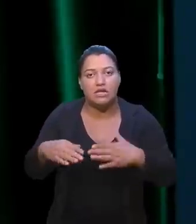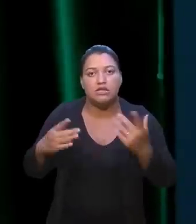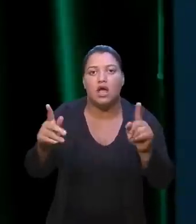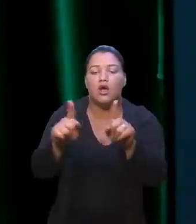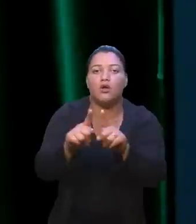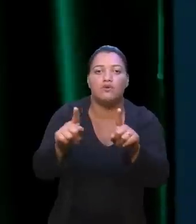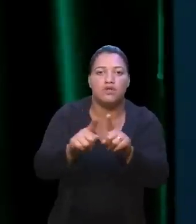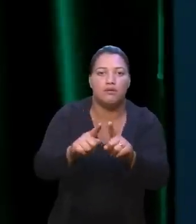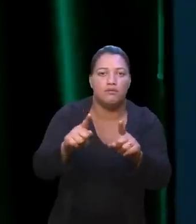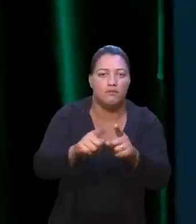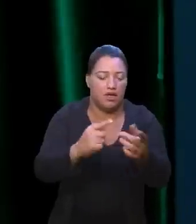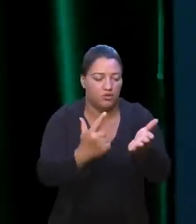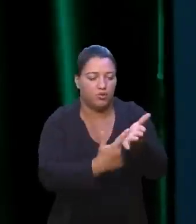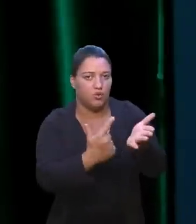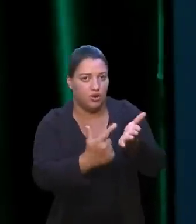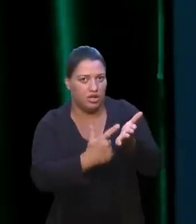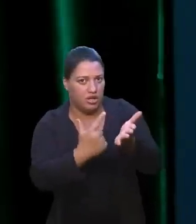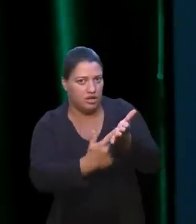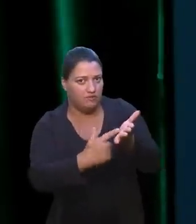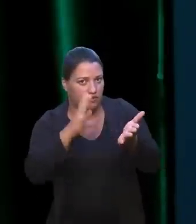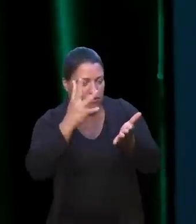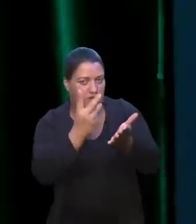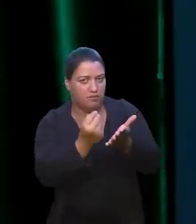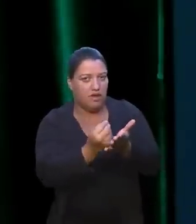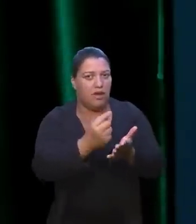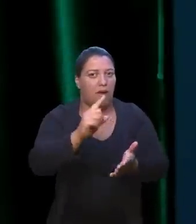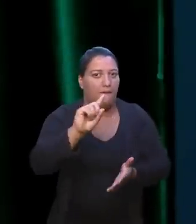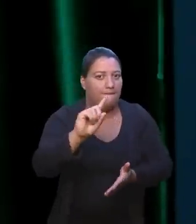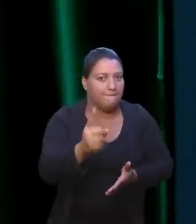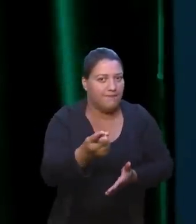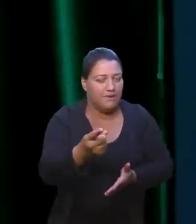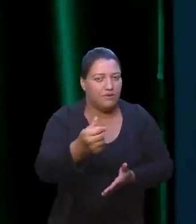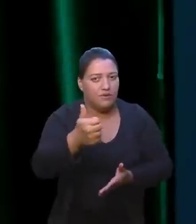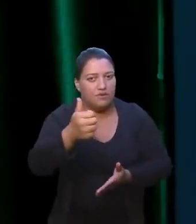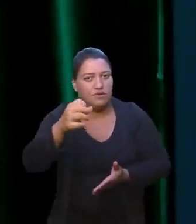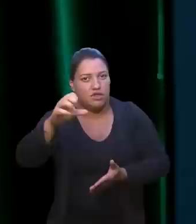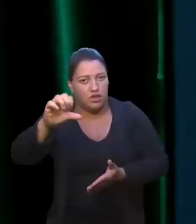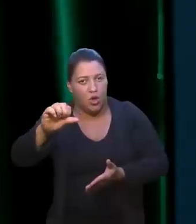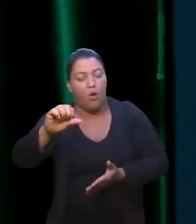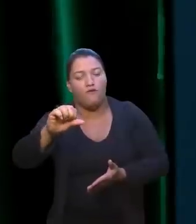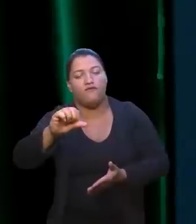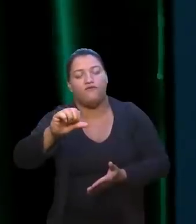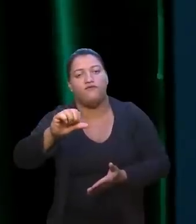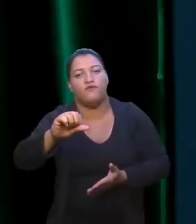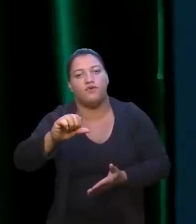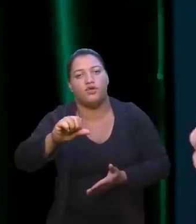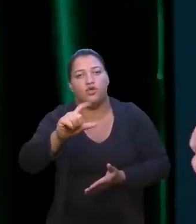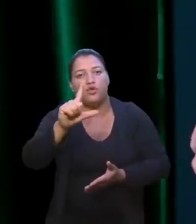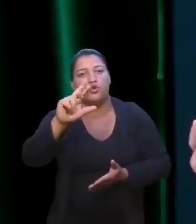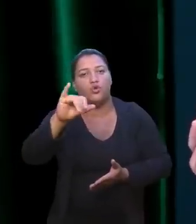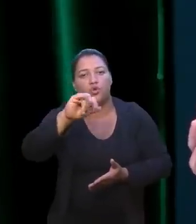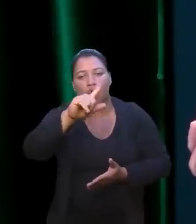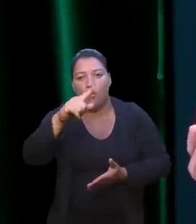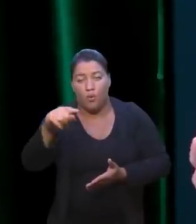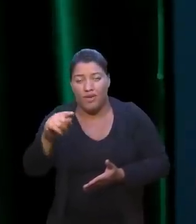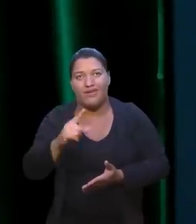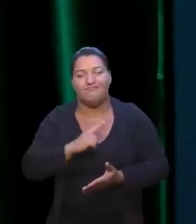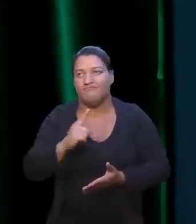questão 1019 de O Livro dos Espíritos, o Espírito São Luís, e isto vem assim como